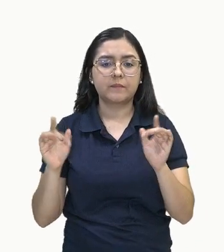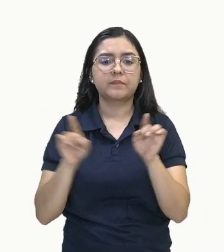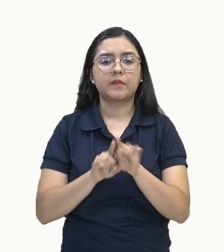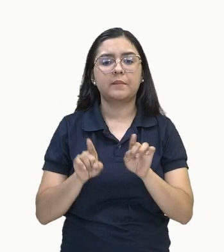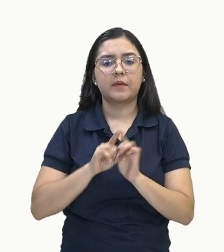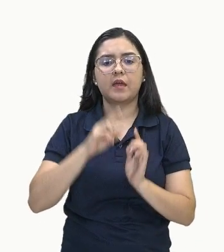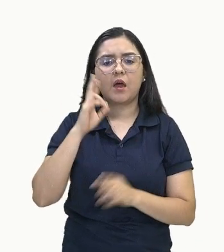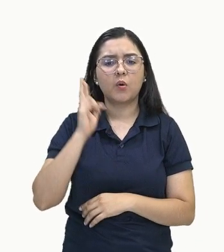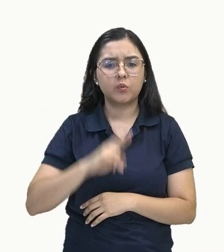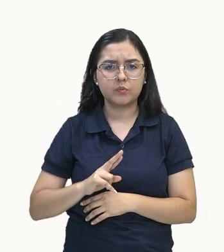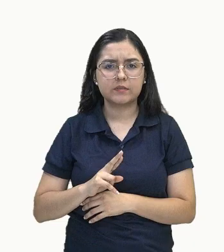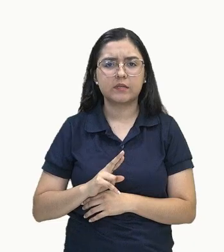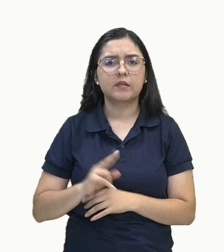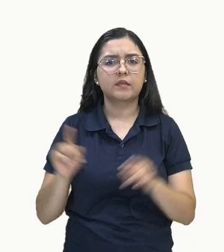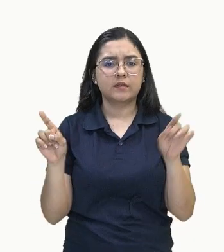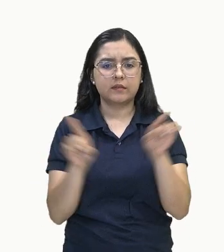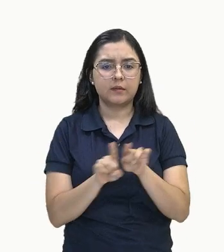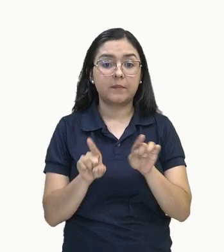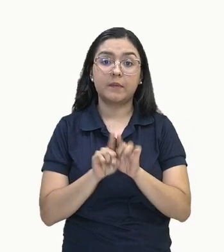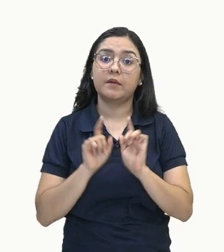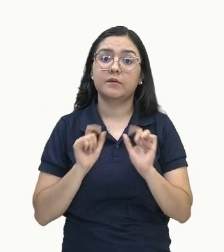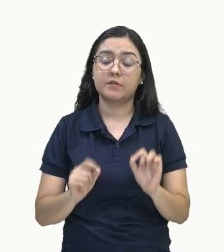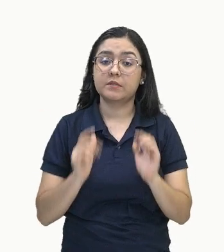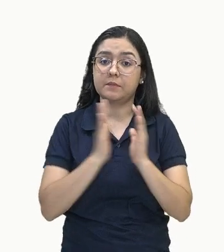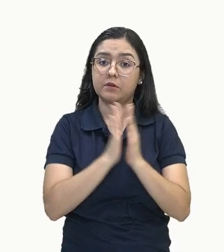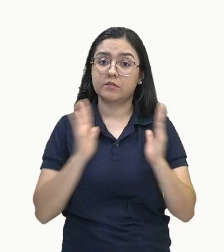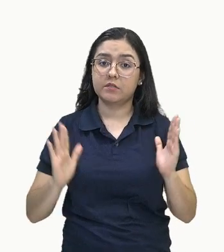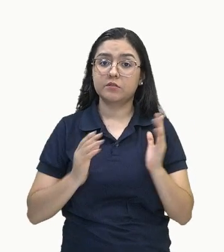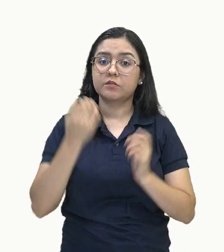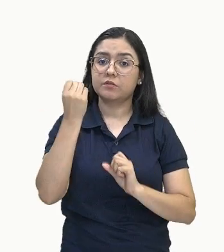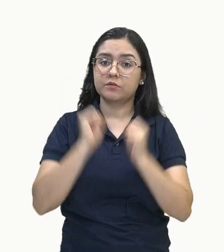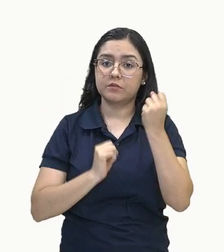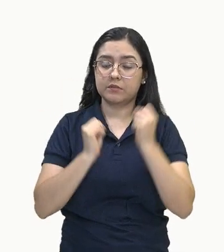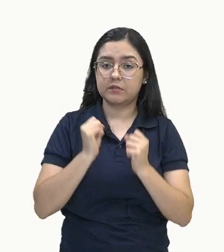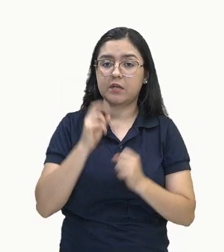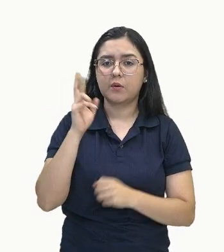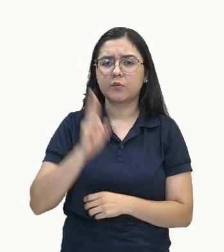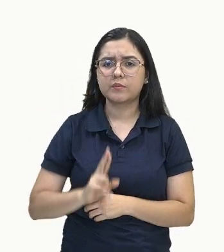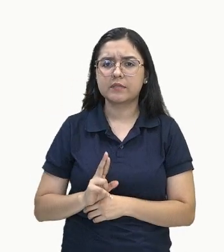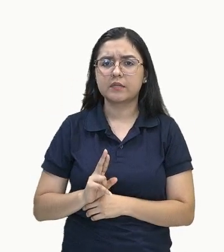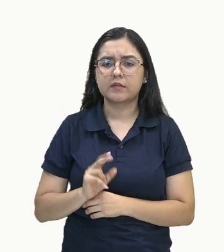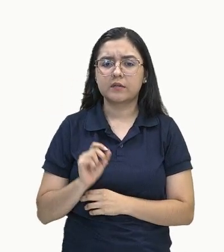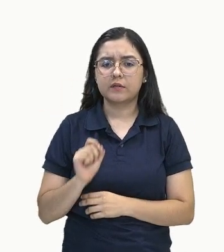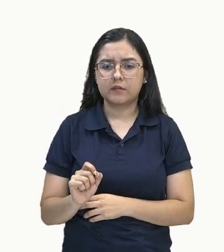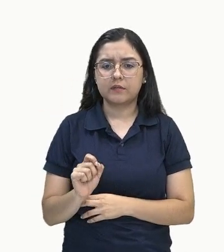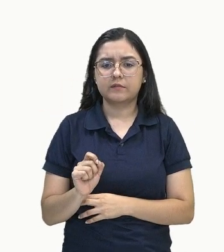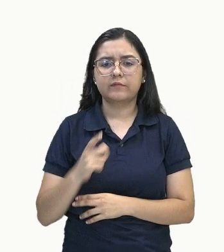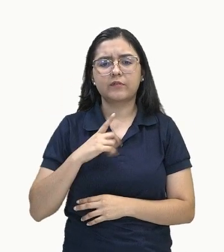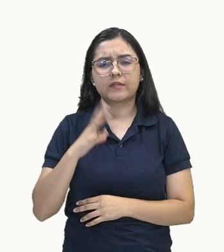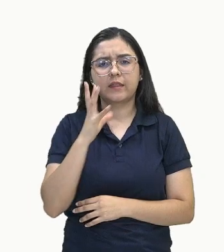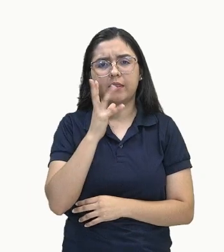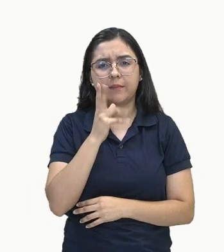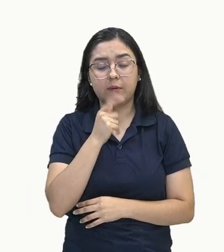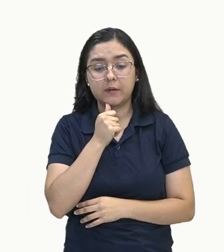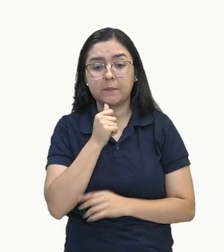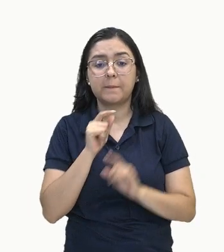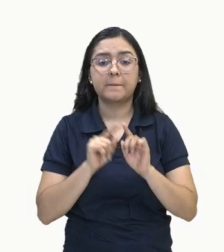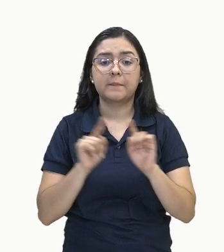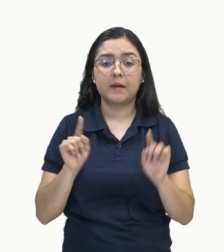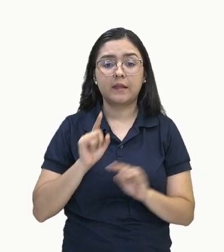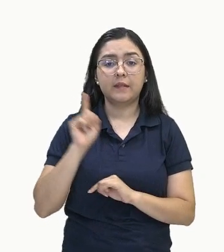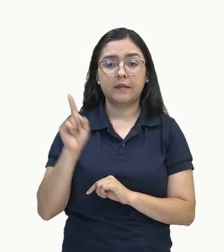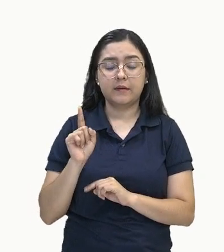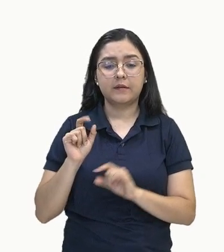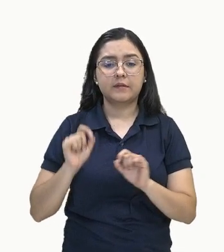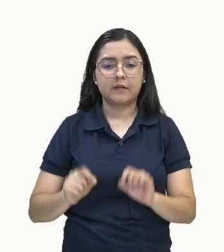Rússia, muito embora o processo de industrialização da Rússia fosse bem lento, inclusive a Rússia, até